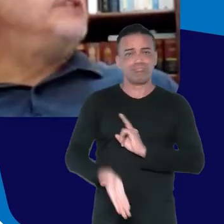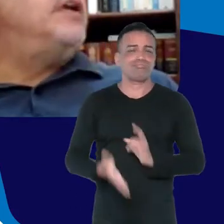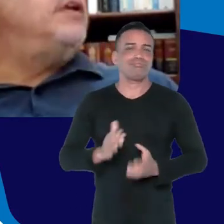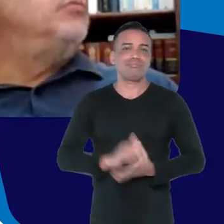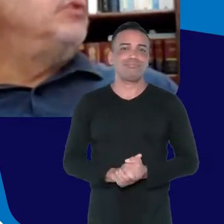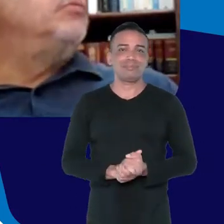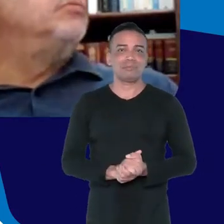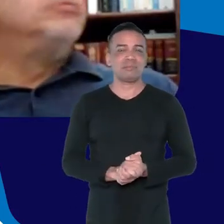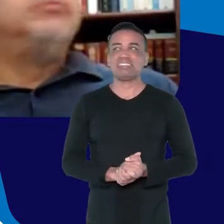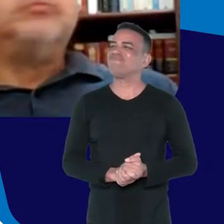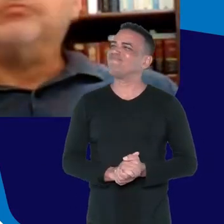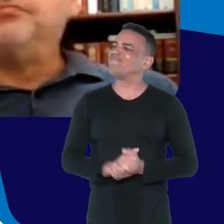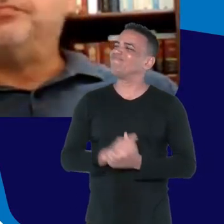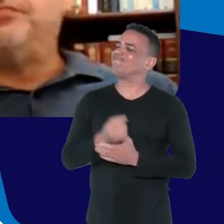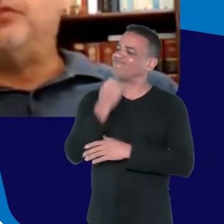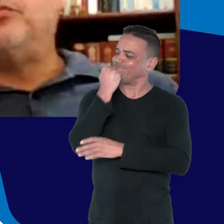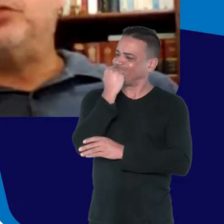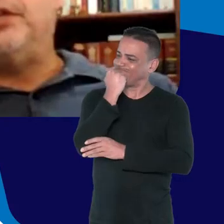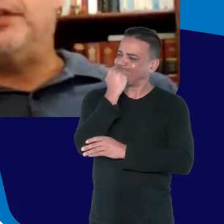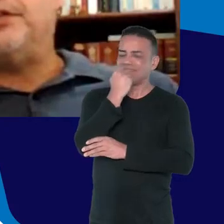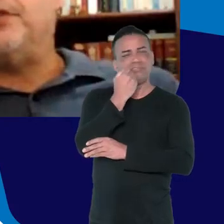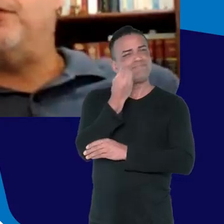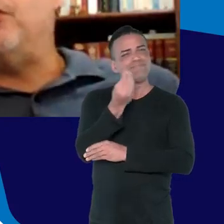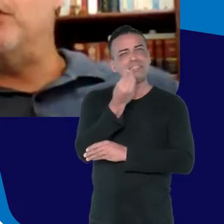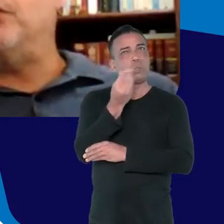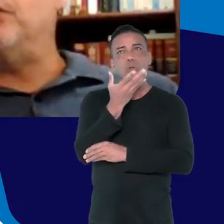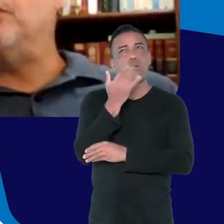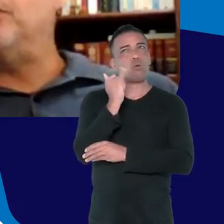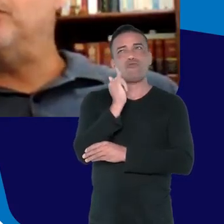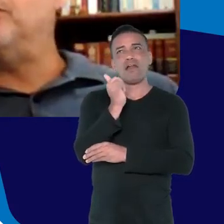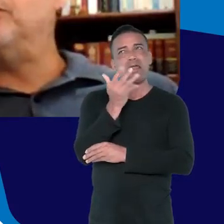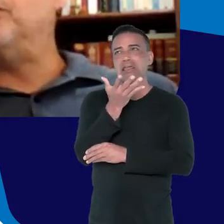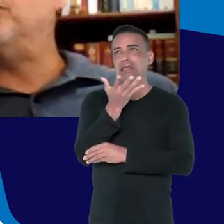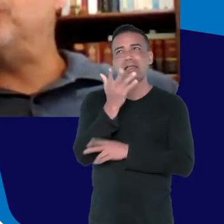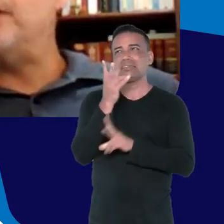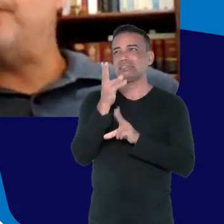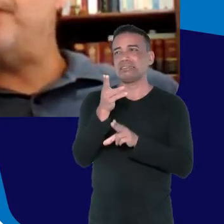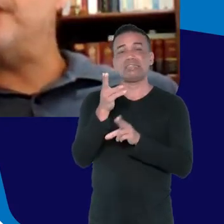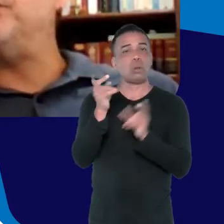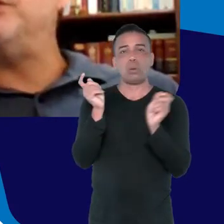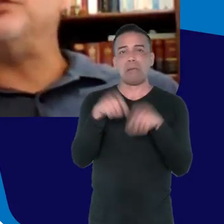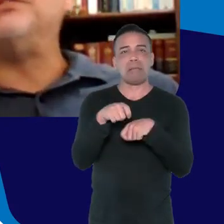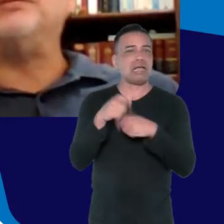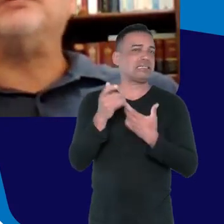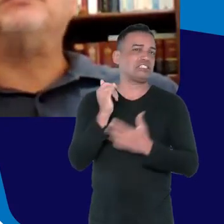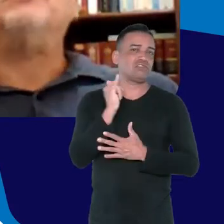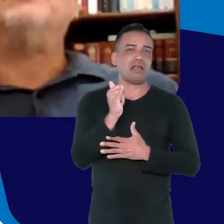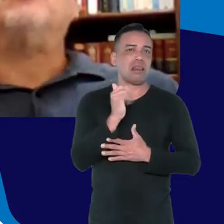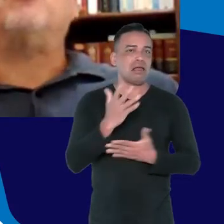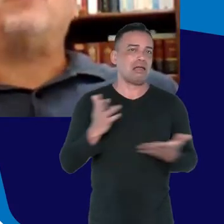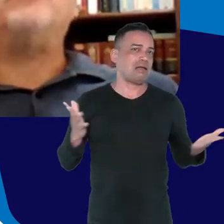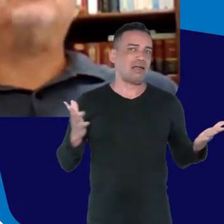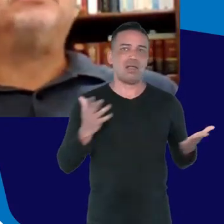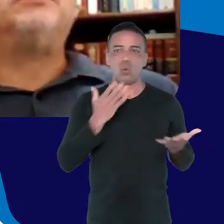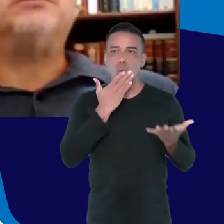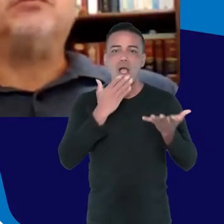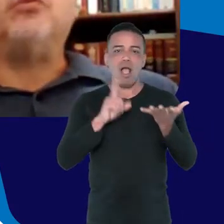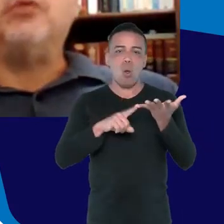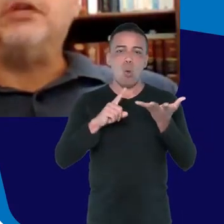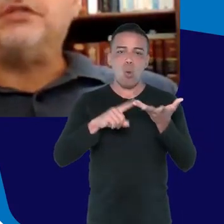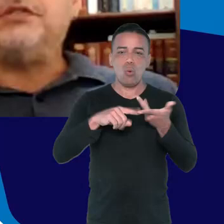Pois é, eu não diria dessa forma. Eu não sou capaz de dizer quais